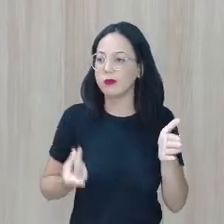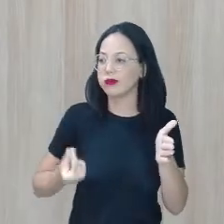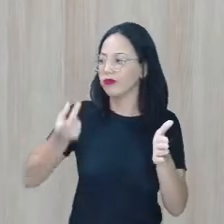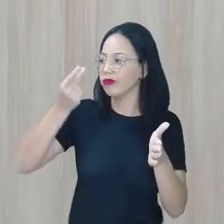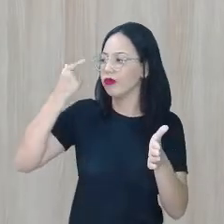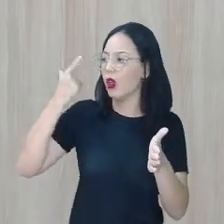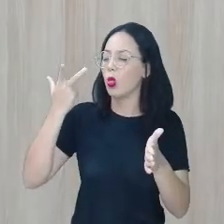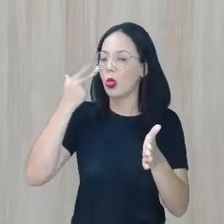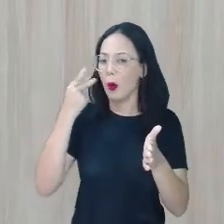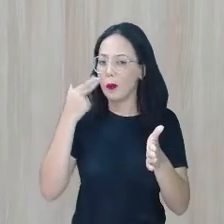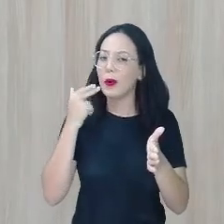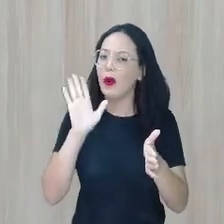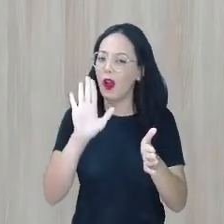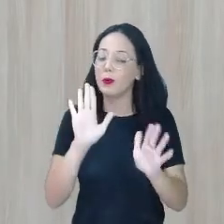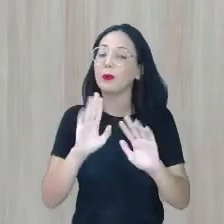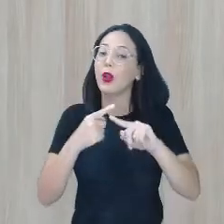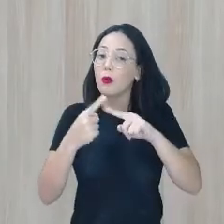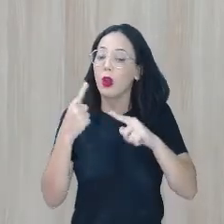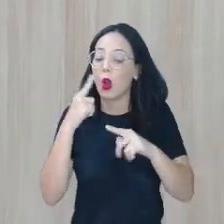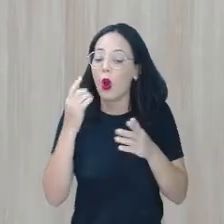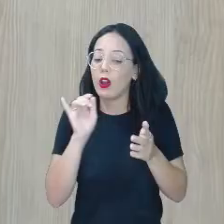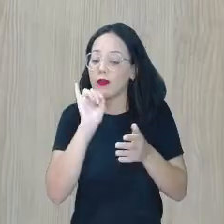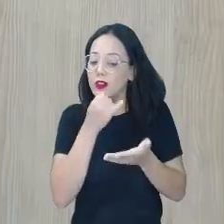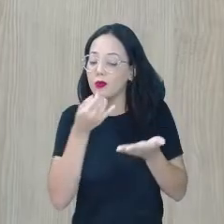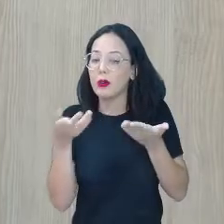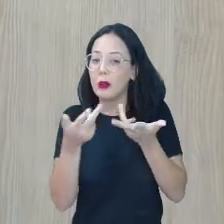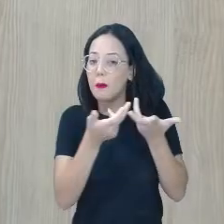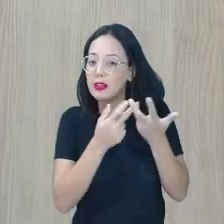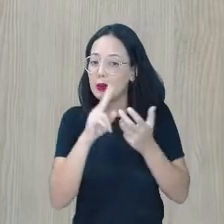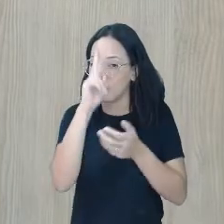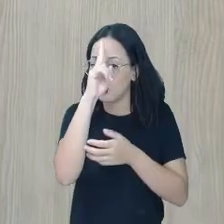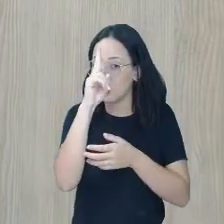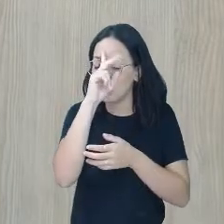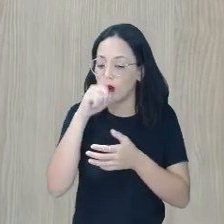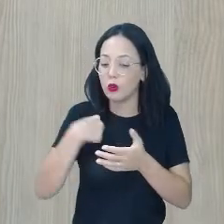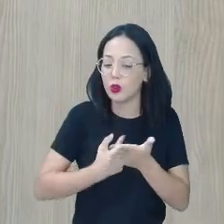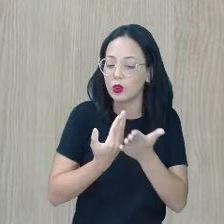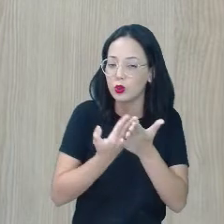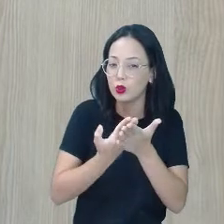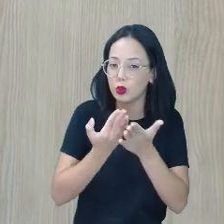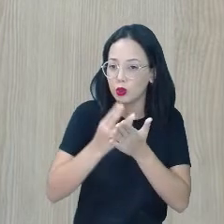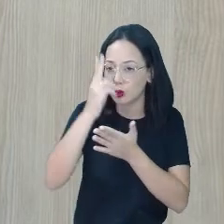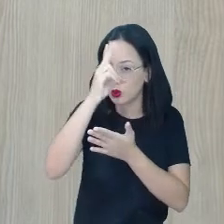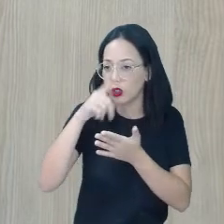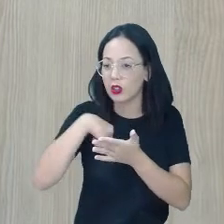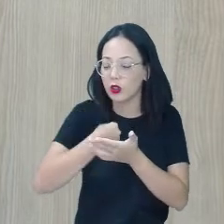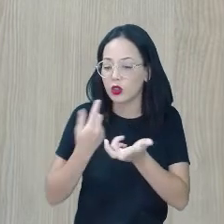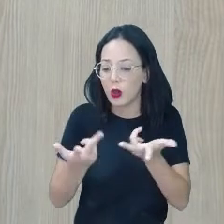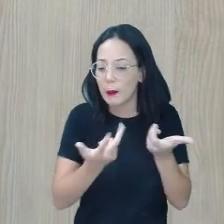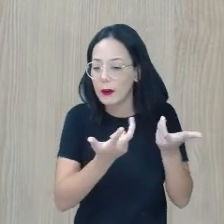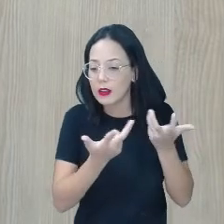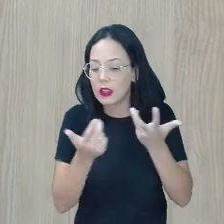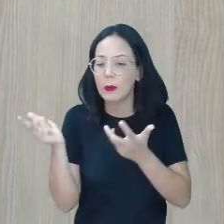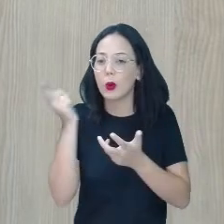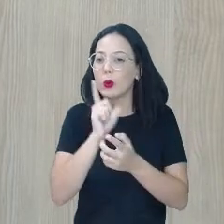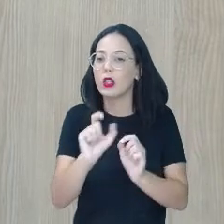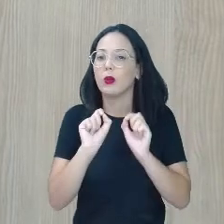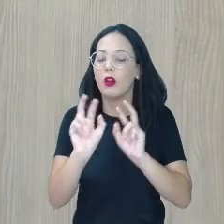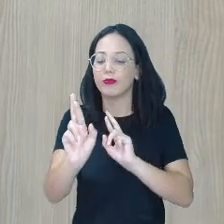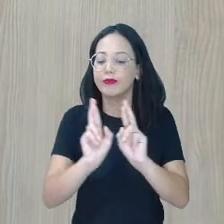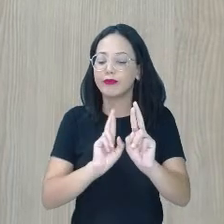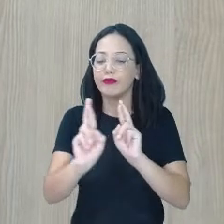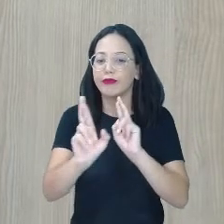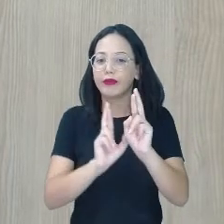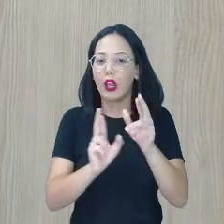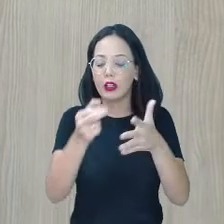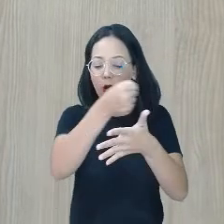né? Infelizmente a gente vê, né, na história, acho que quando a gente estuda história a gente consegue observar essa questão das relações de poder,